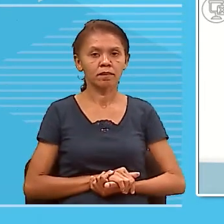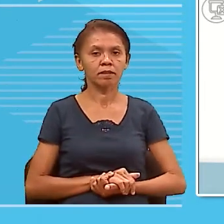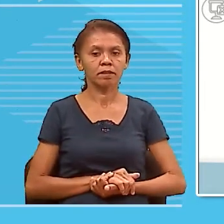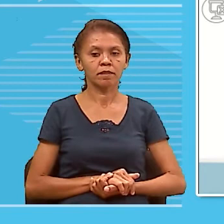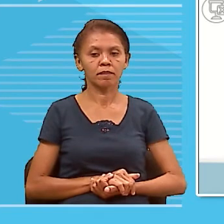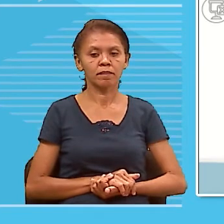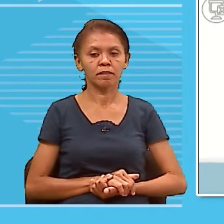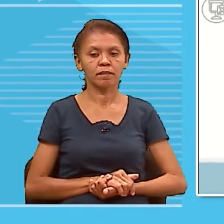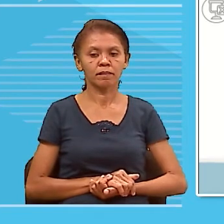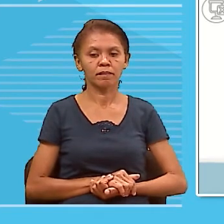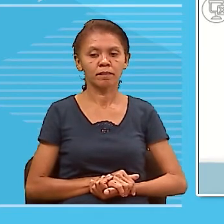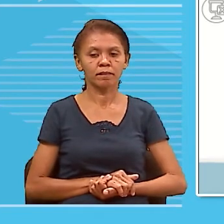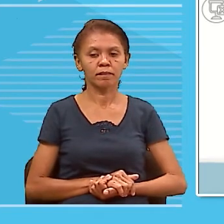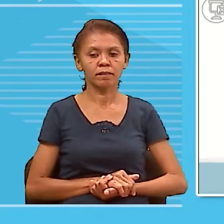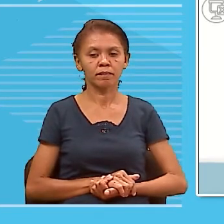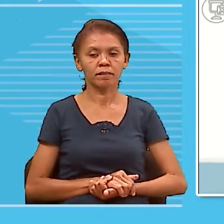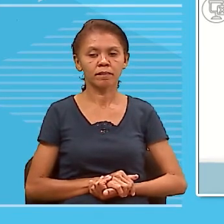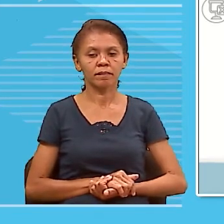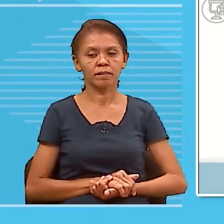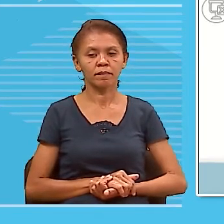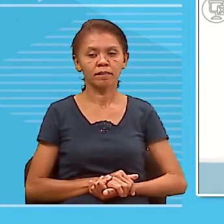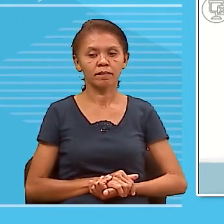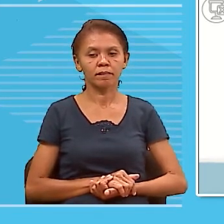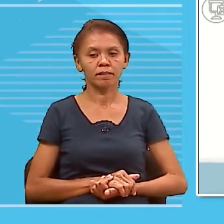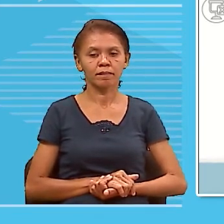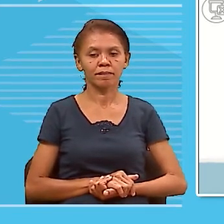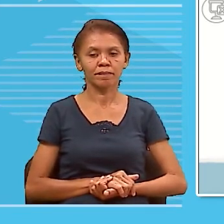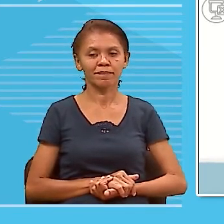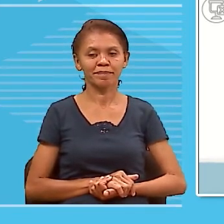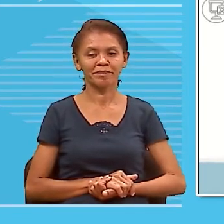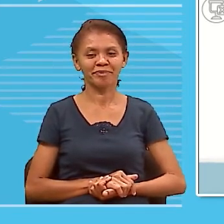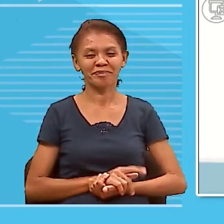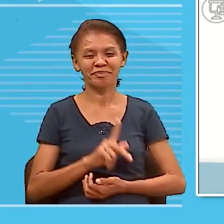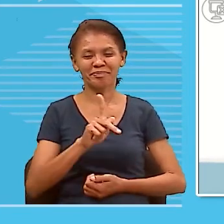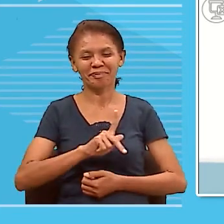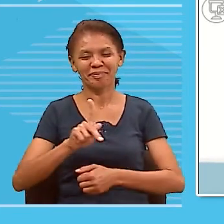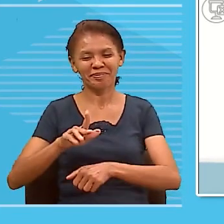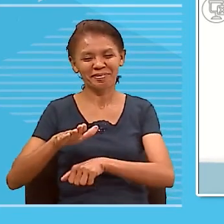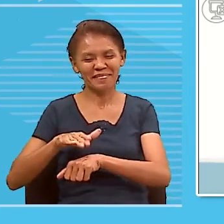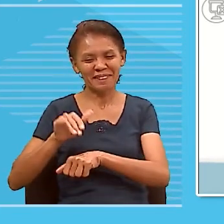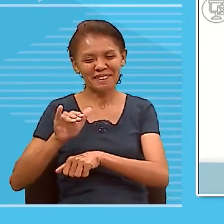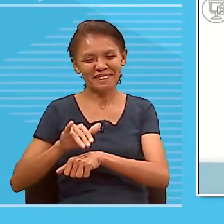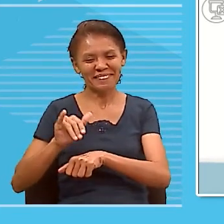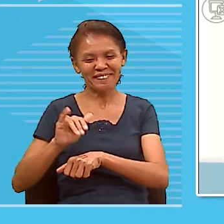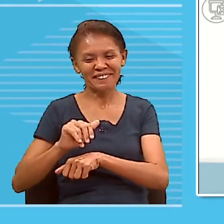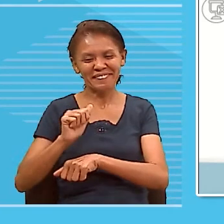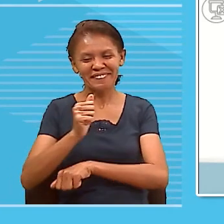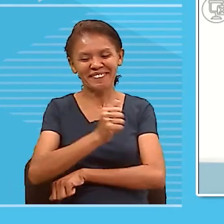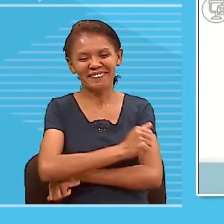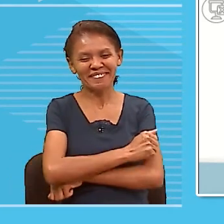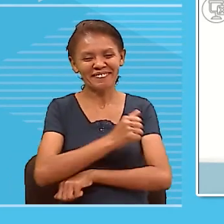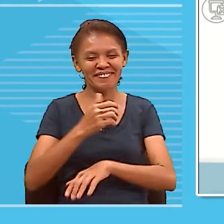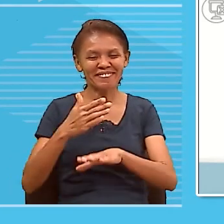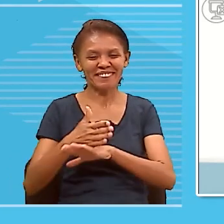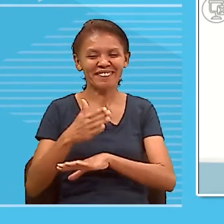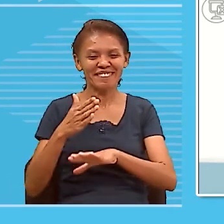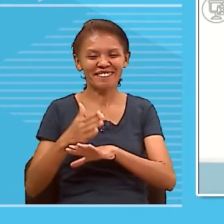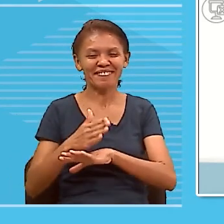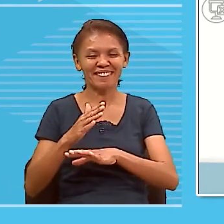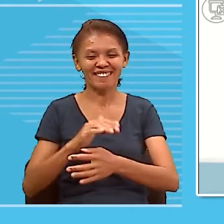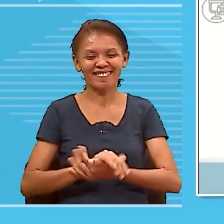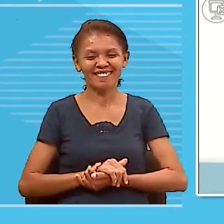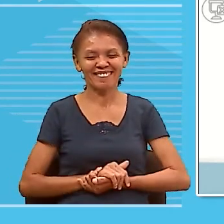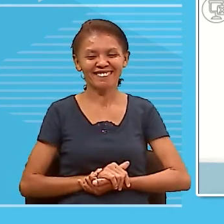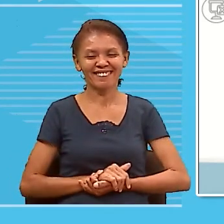Adriana queimada nova poeiras Eliseu